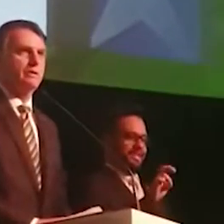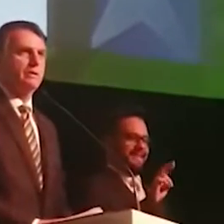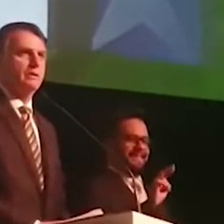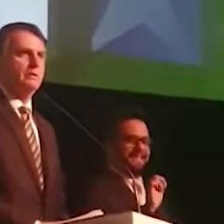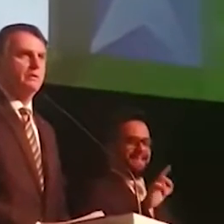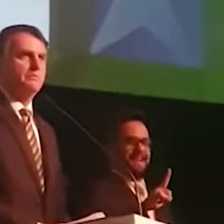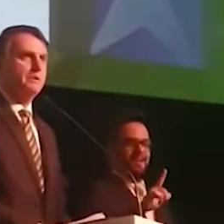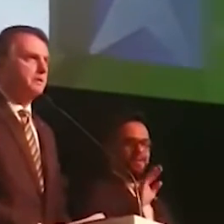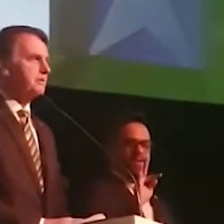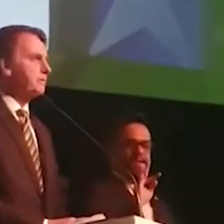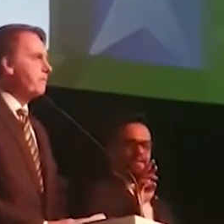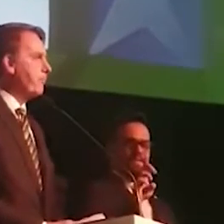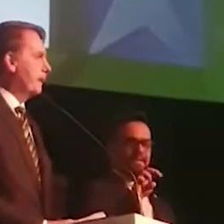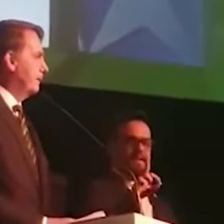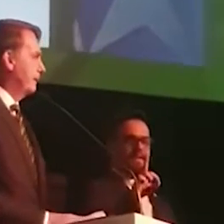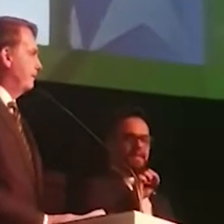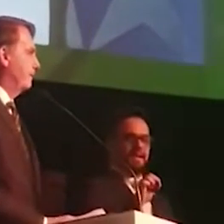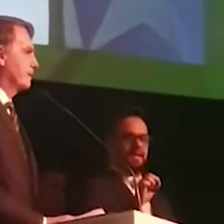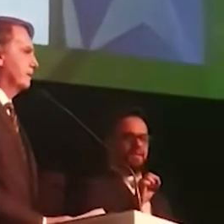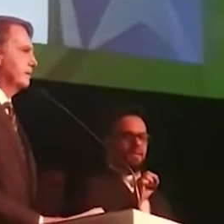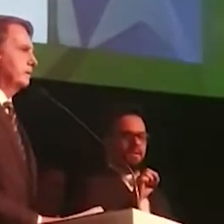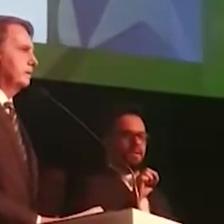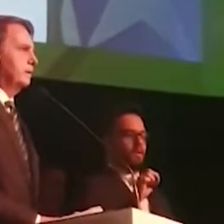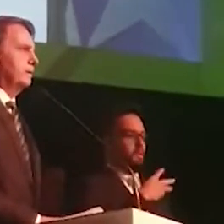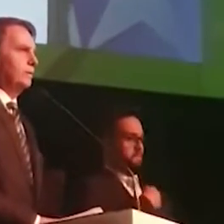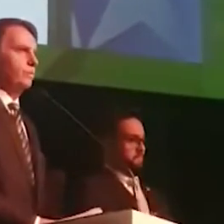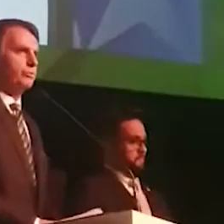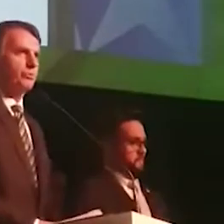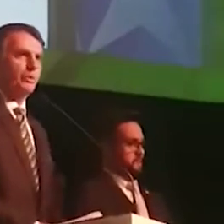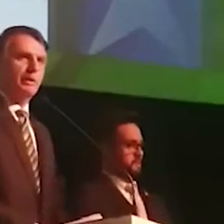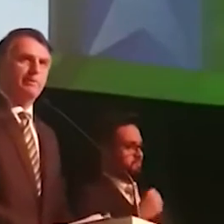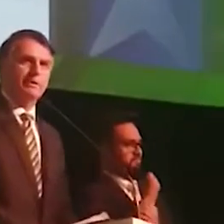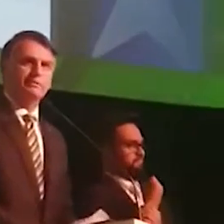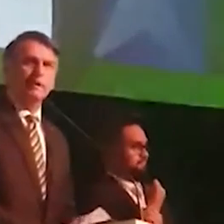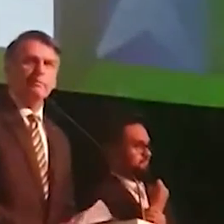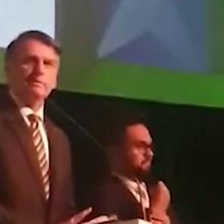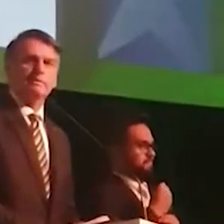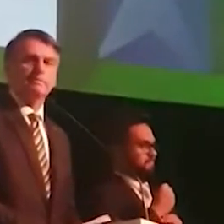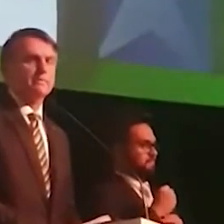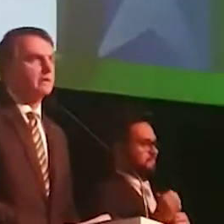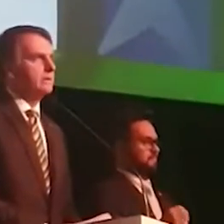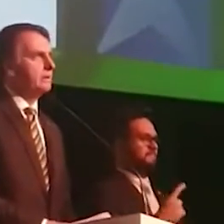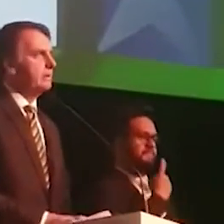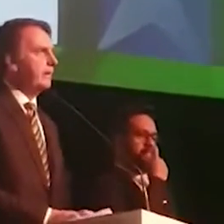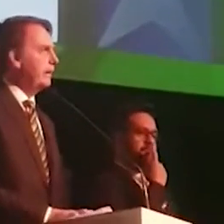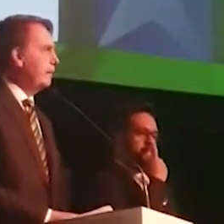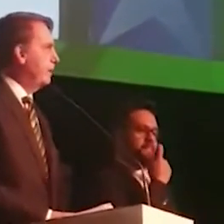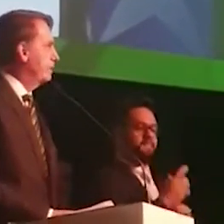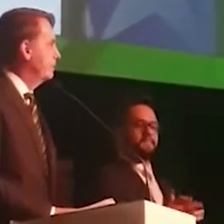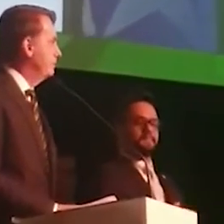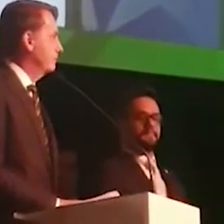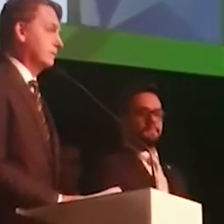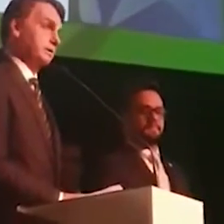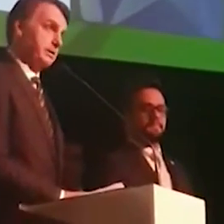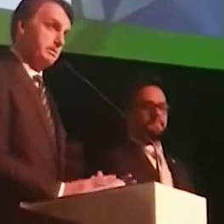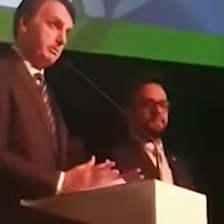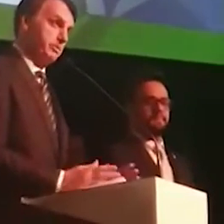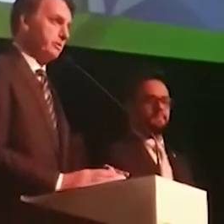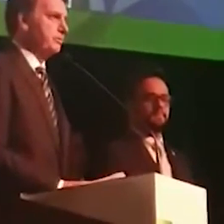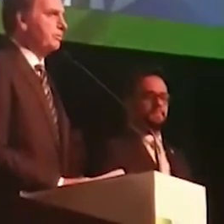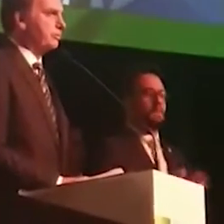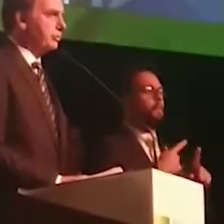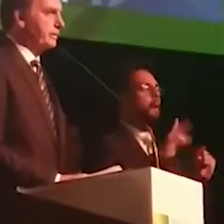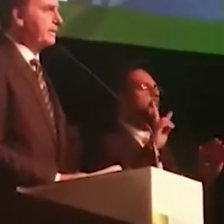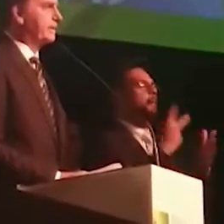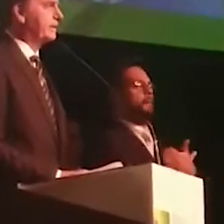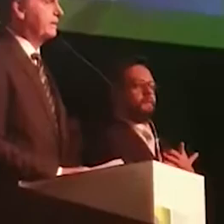Azevedo, ministro da Defesa. O último problema que tivemos, derramamento